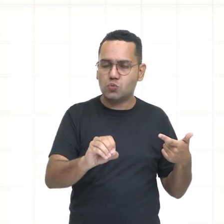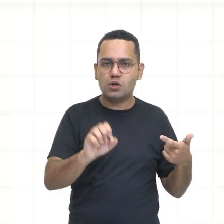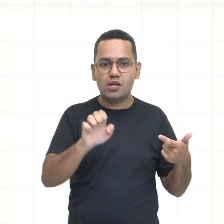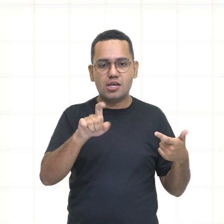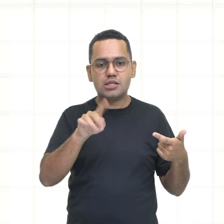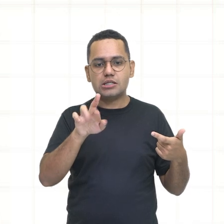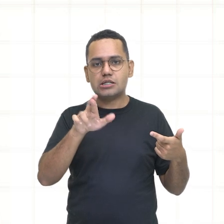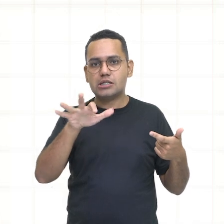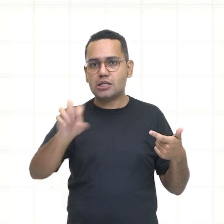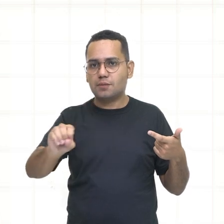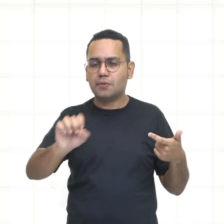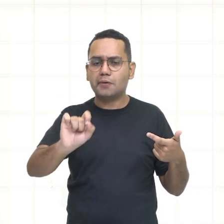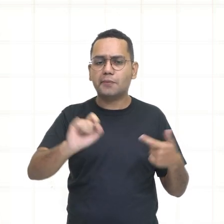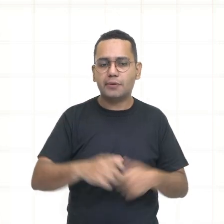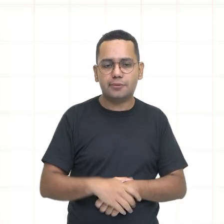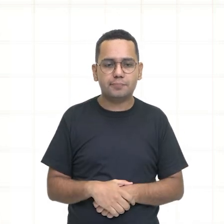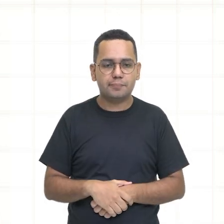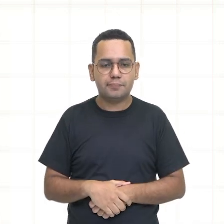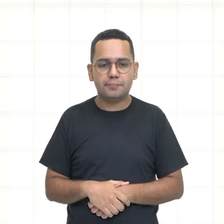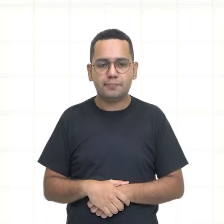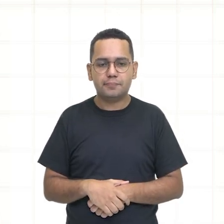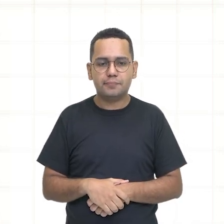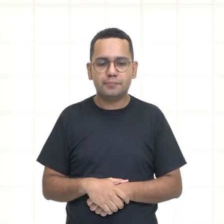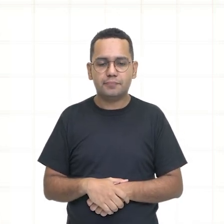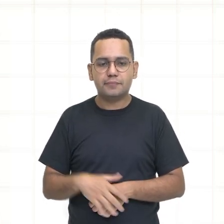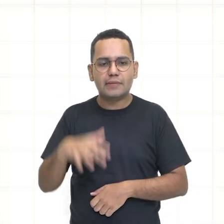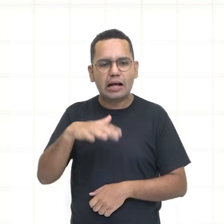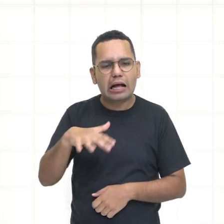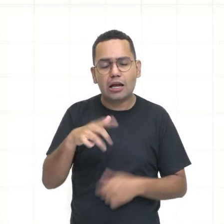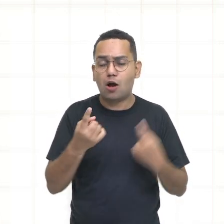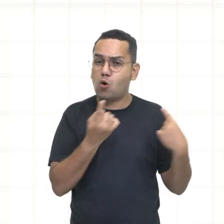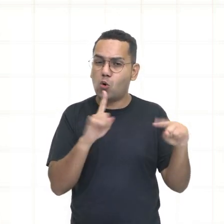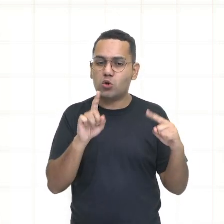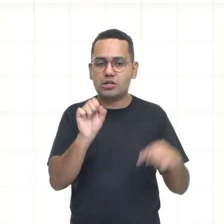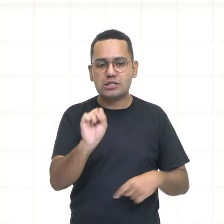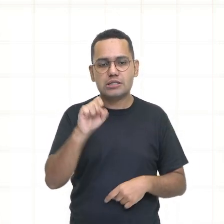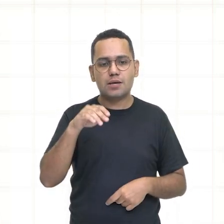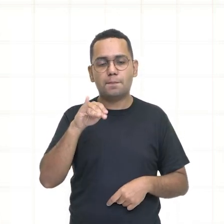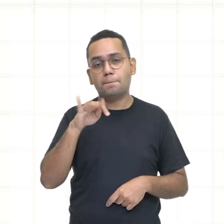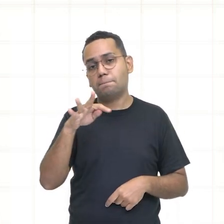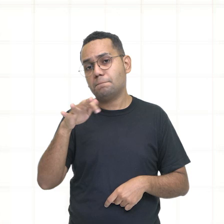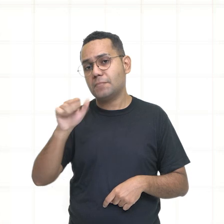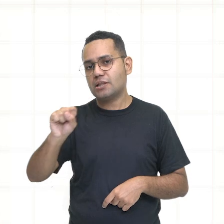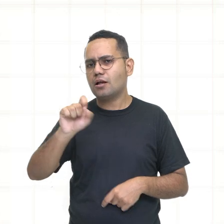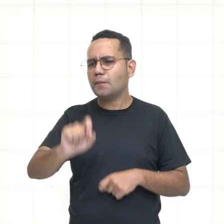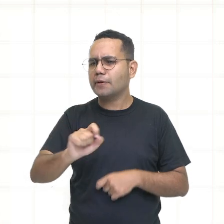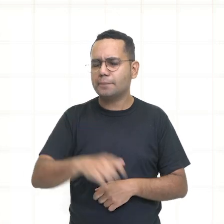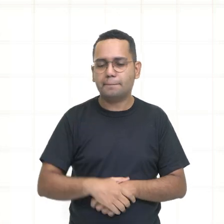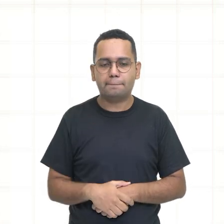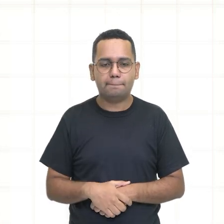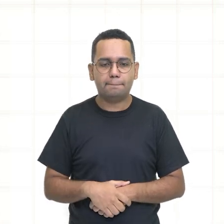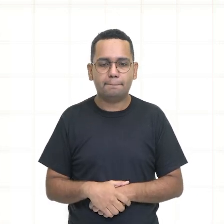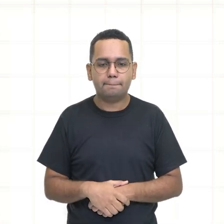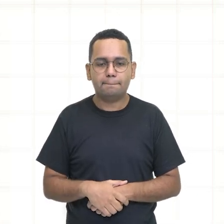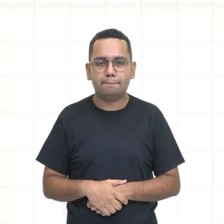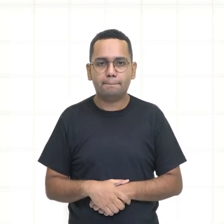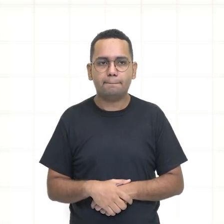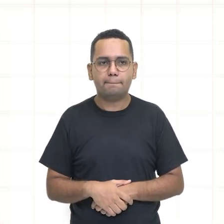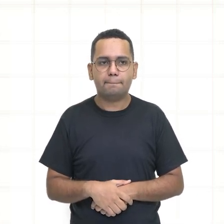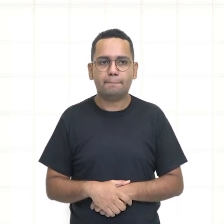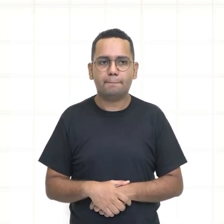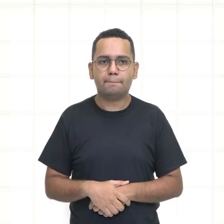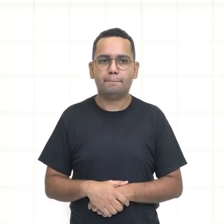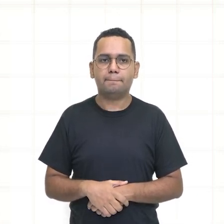ser contra os semitas. E de acordo com a ideologia nazista, os semitas eram pessoas que tinham origem